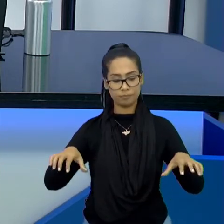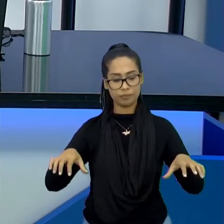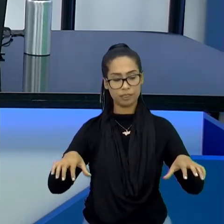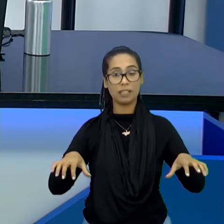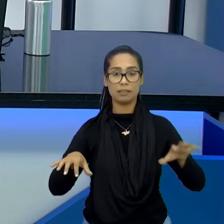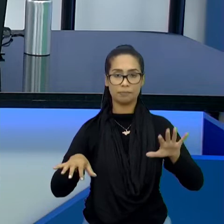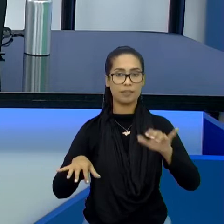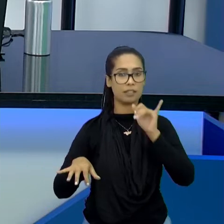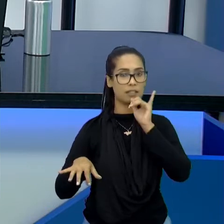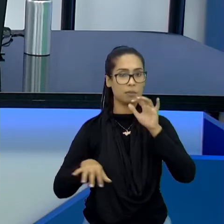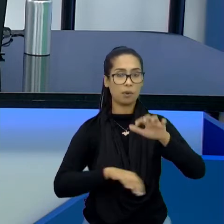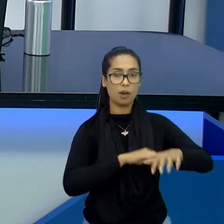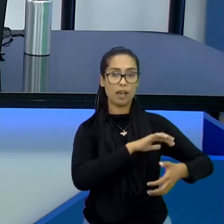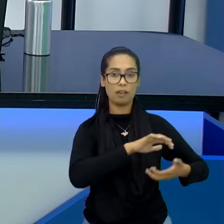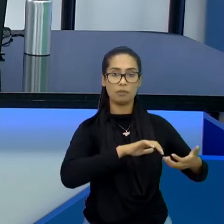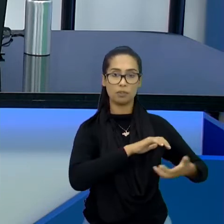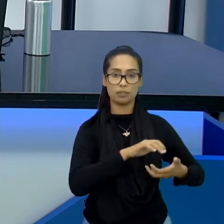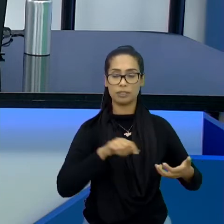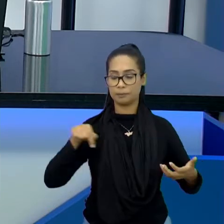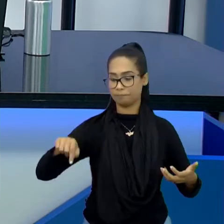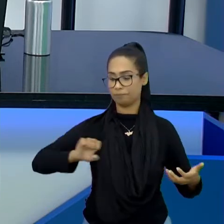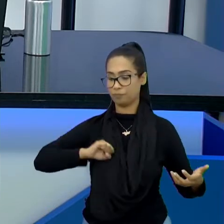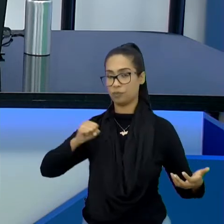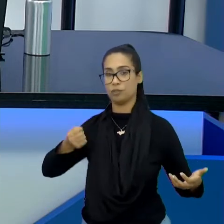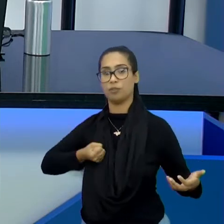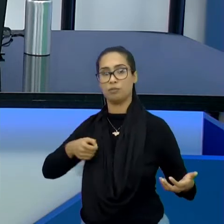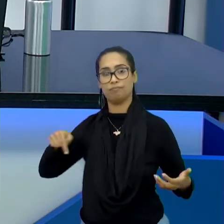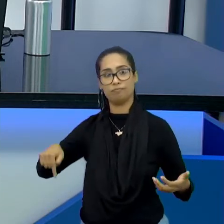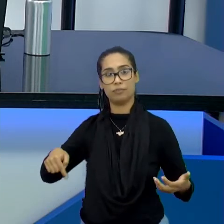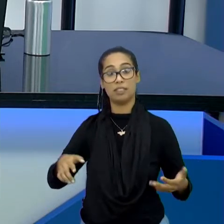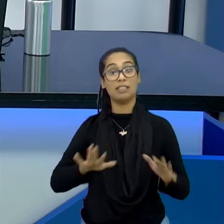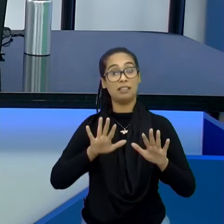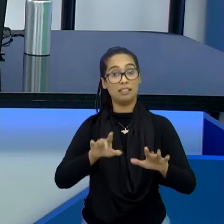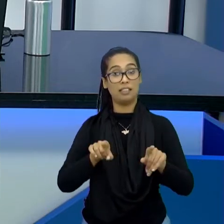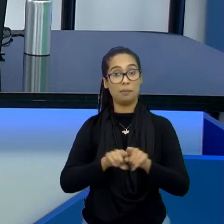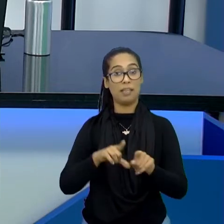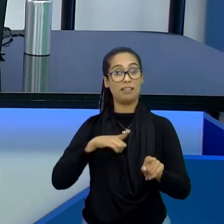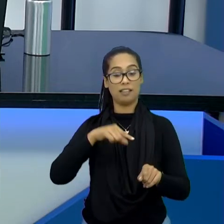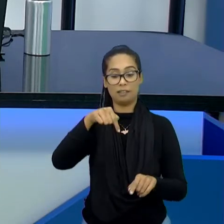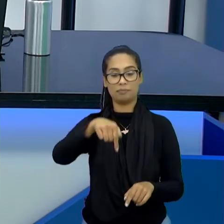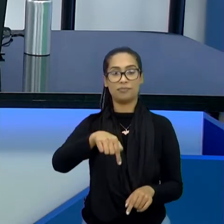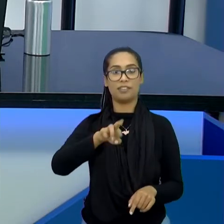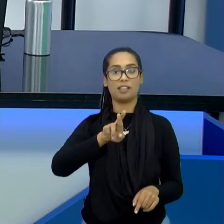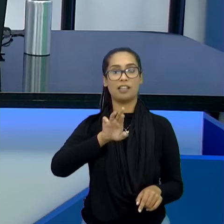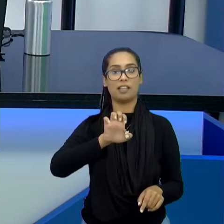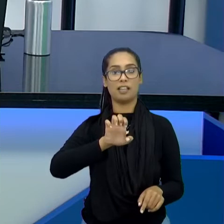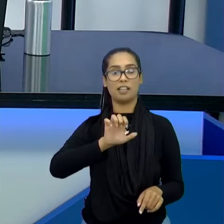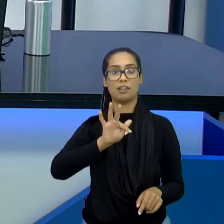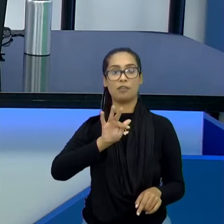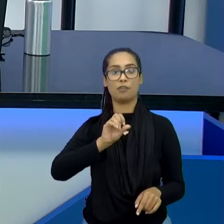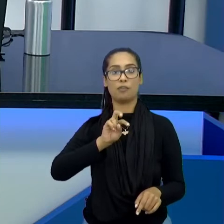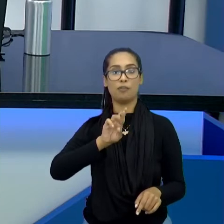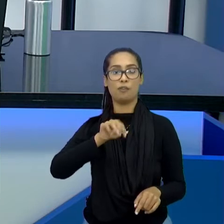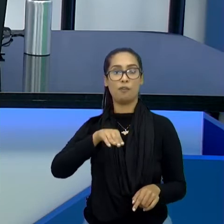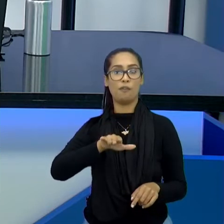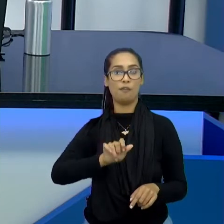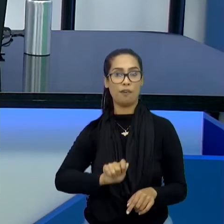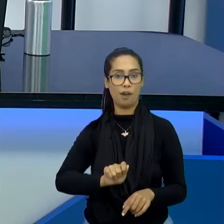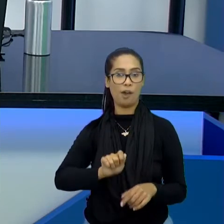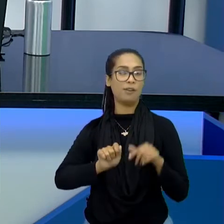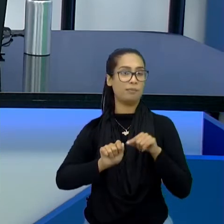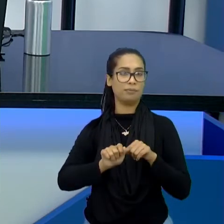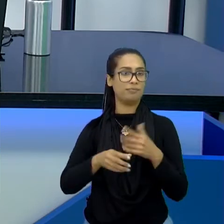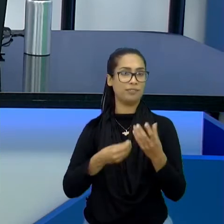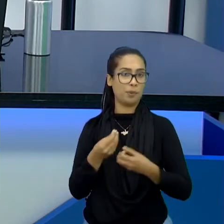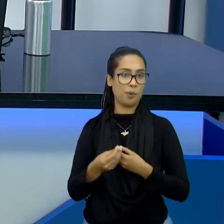revolta, né? Mas a gente também precisa distinguir revolução e reforma, né? Como que a gente pensaria nesse sentido? Então,